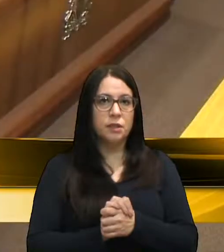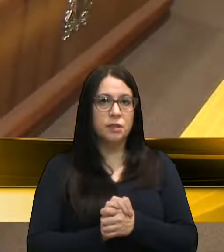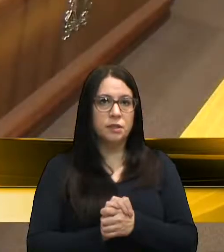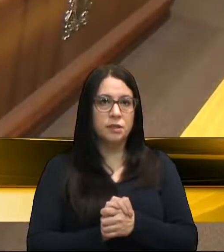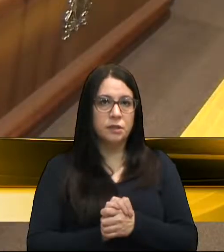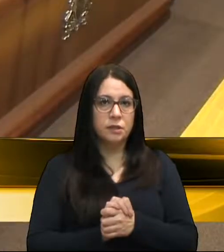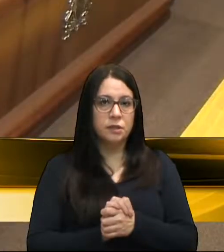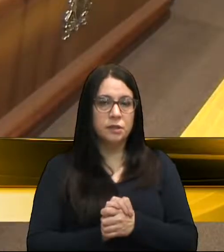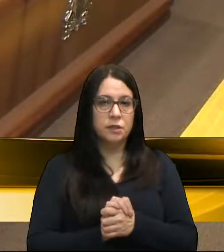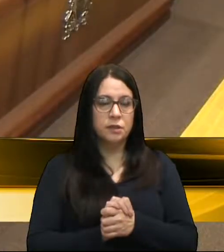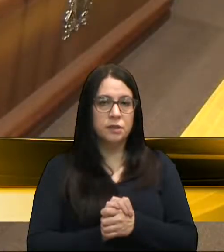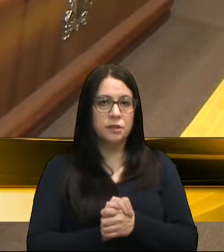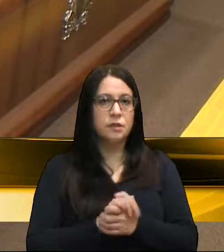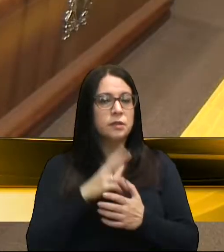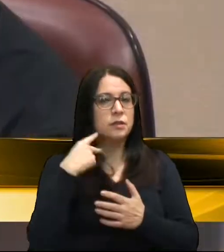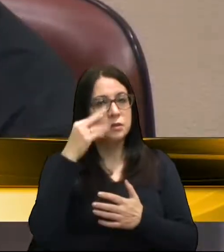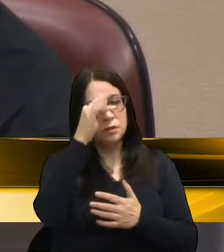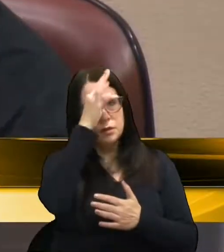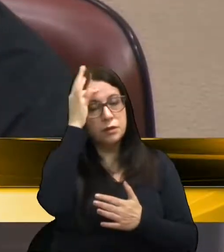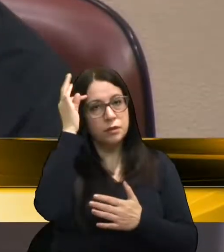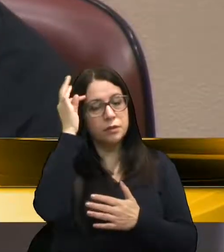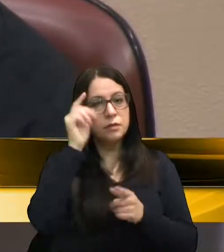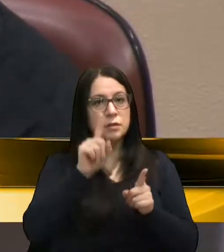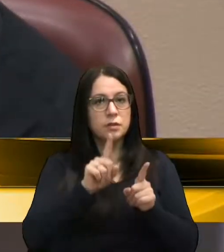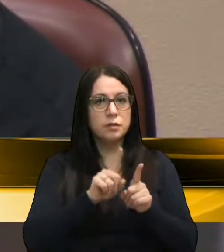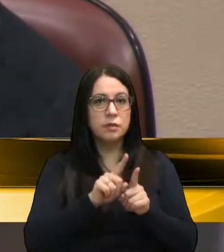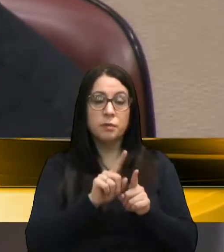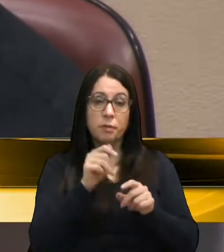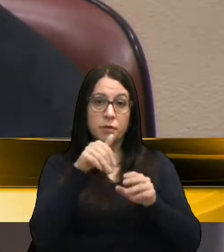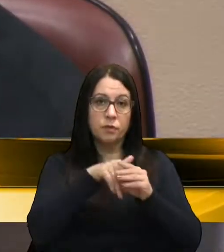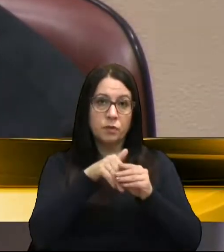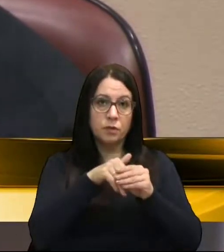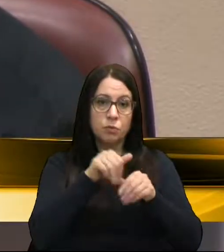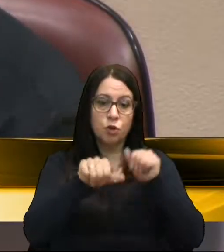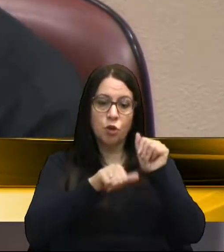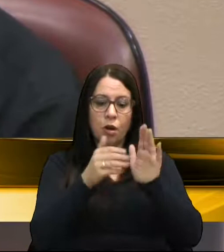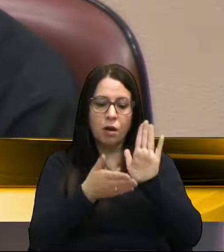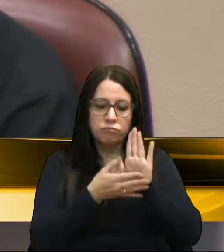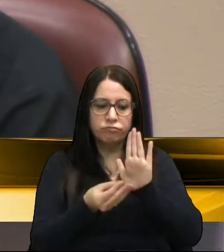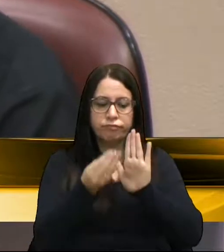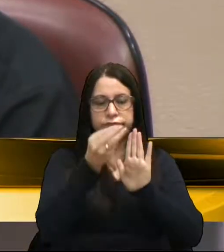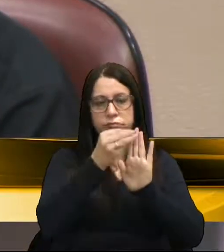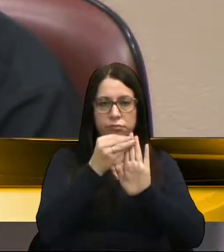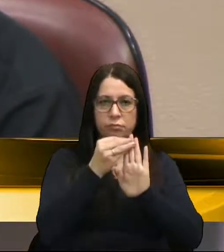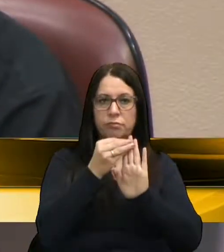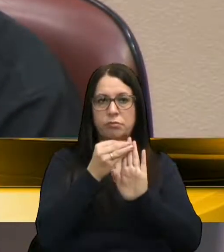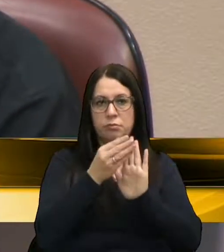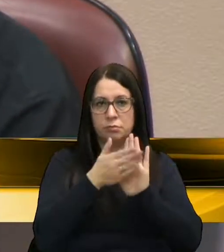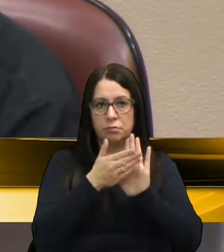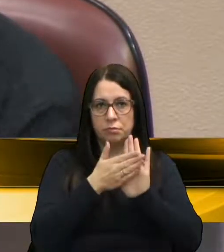Obrigado, vereador Toiga. Pertinente. Então, coloco em votação a inversão de pauta